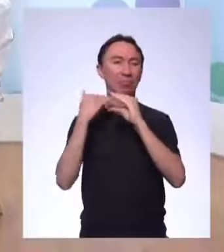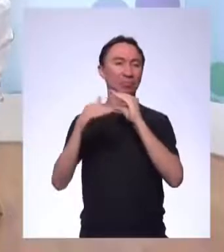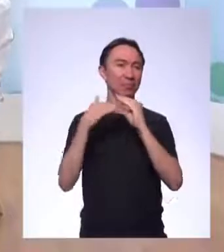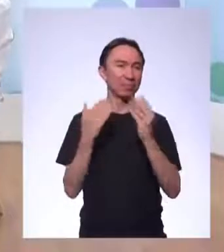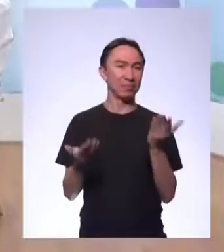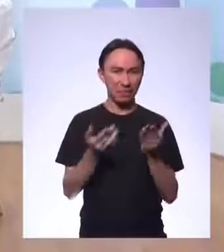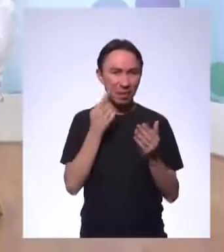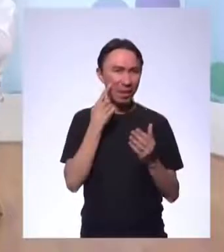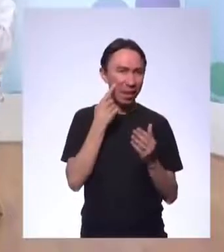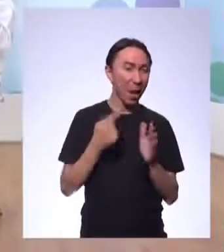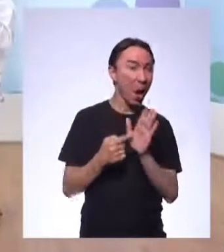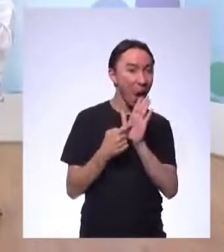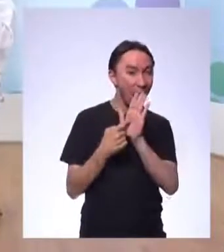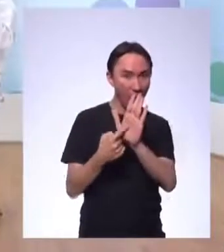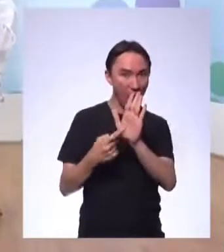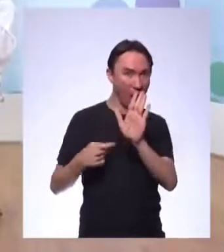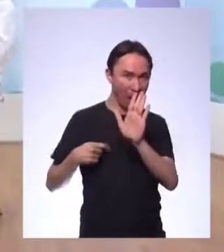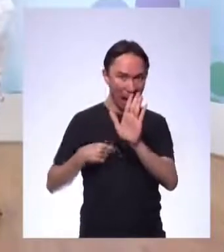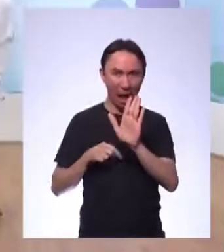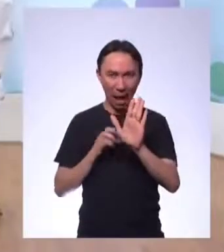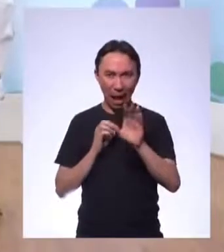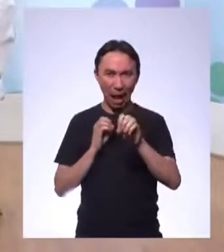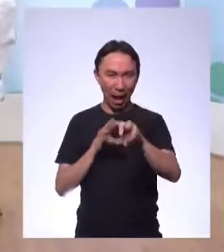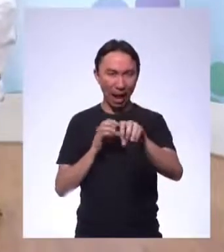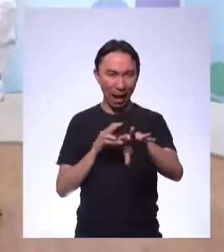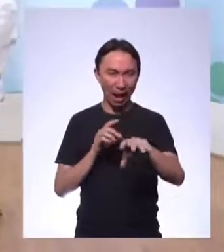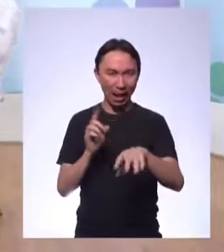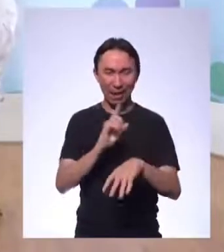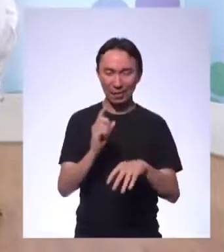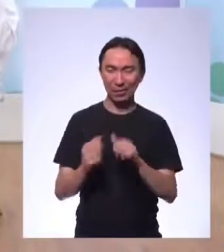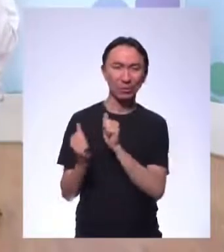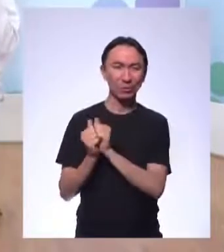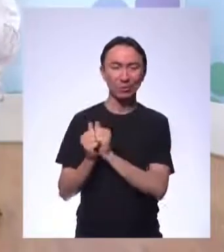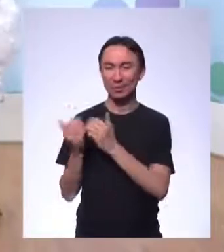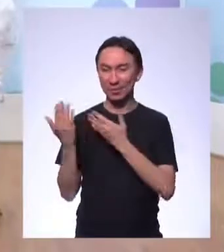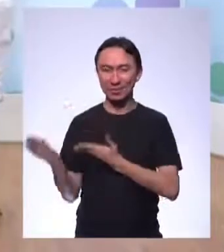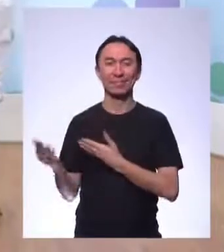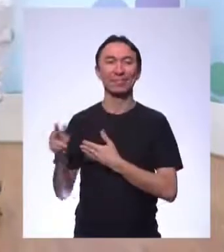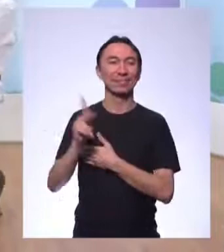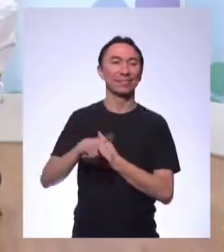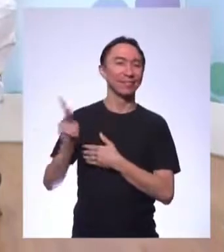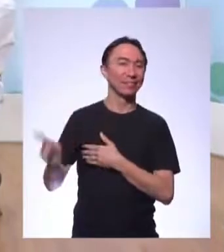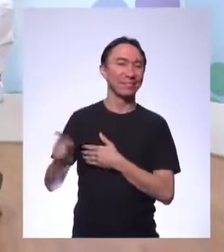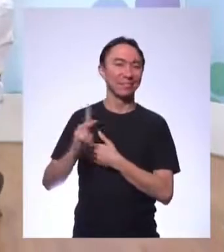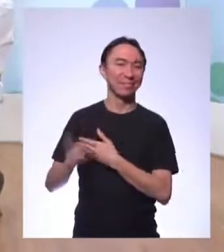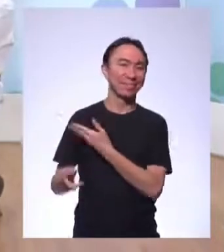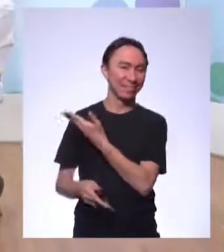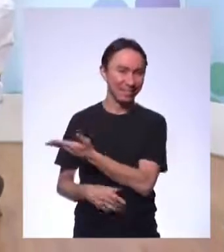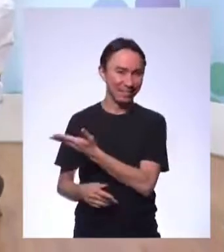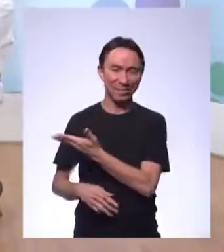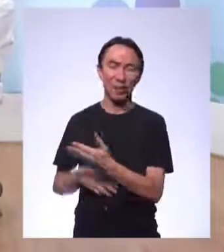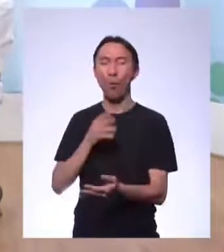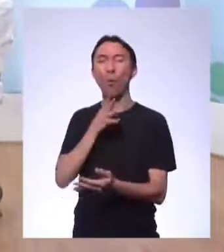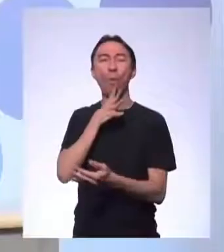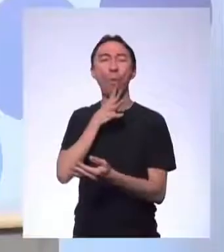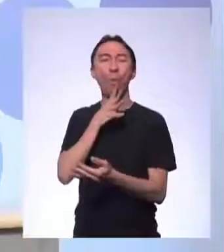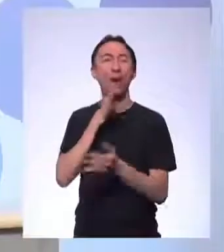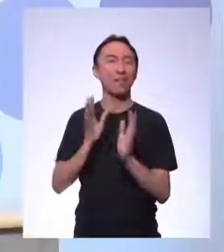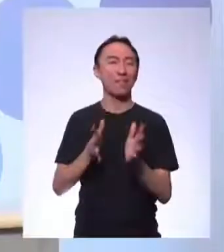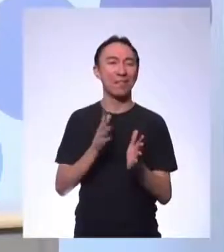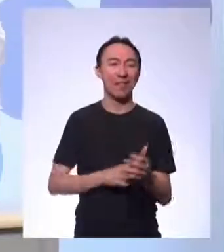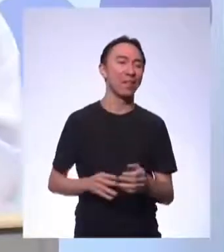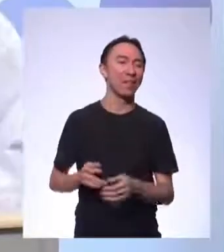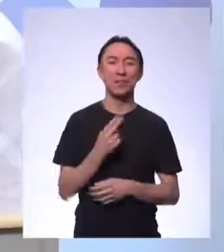hoje, mas não se preocupe, está aqui do meu lado o professor Ed Joel, velho conhecido, nosso parceirão aqui, né? E aí, Ed Joel? Oi,